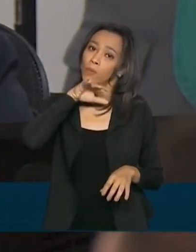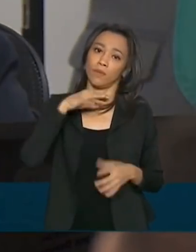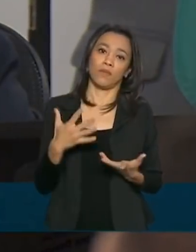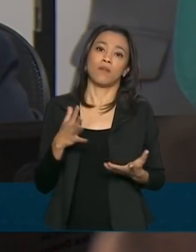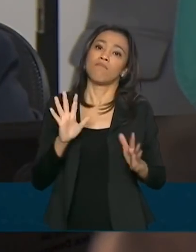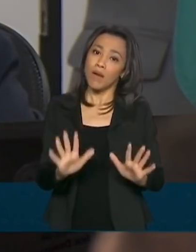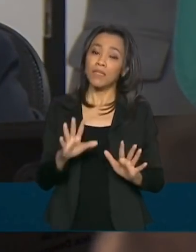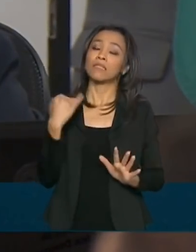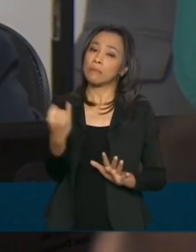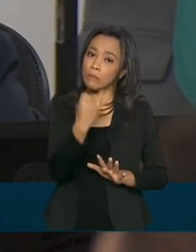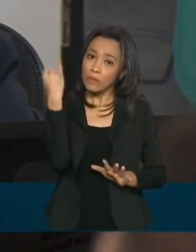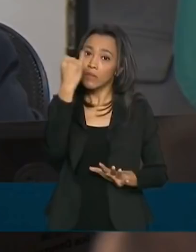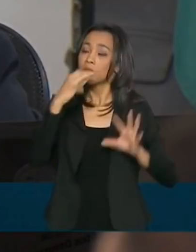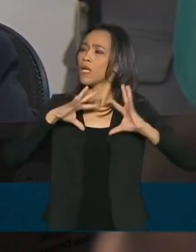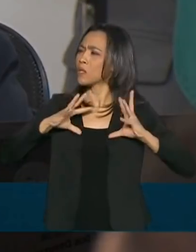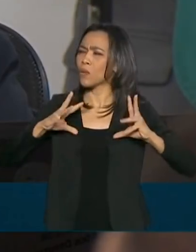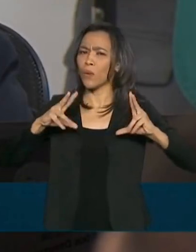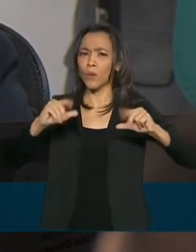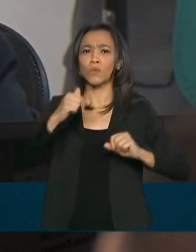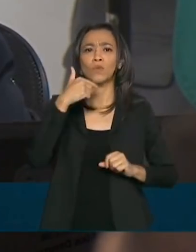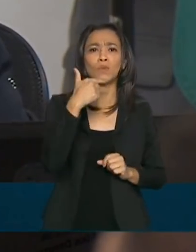importância para todos os